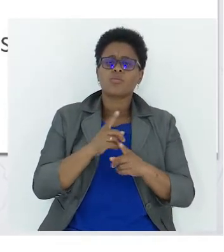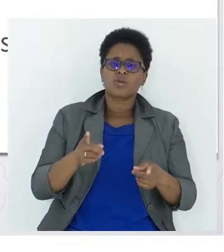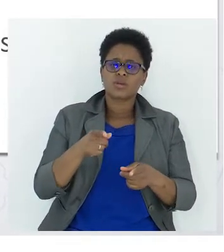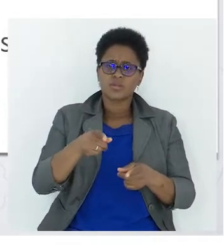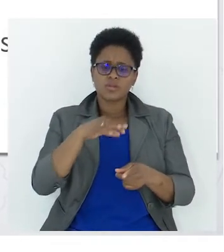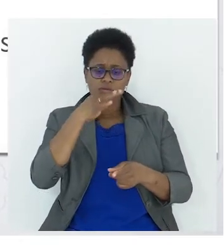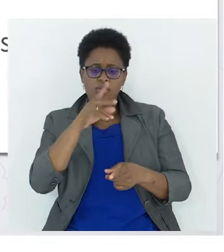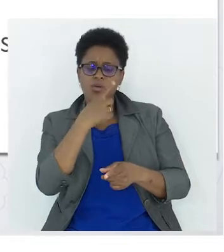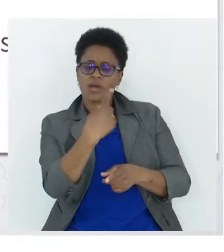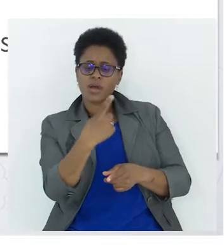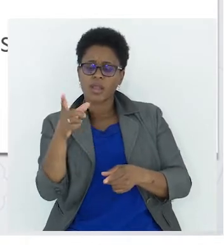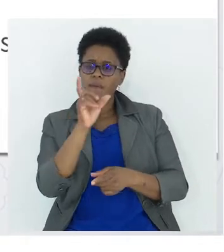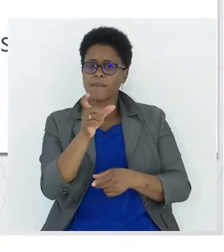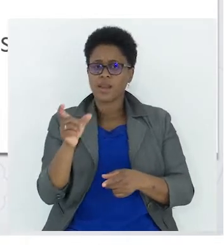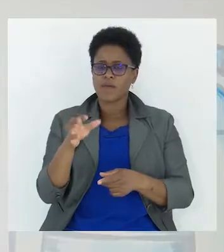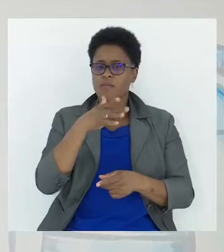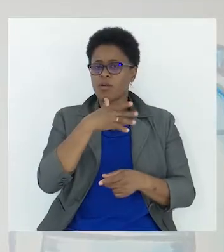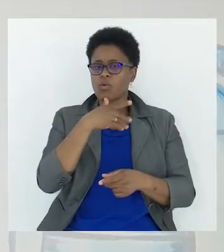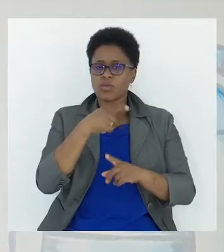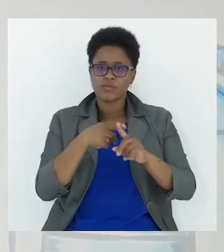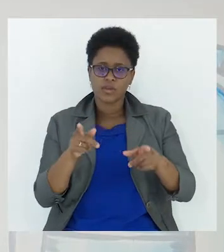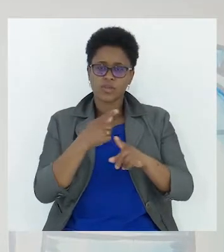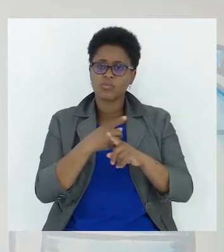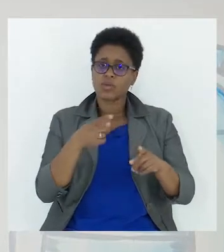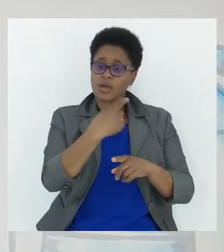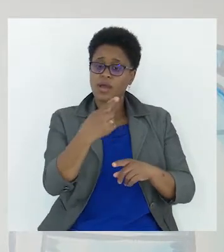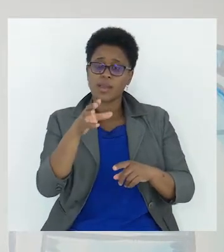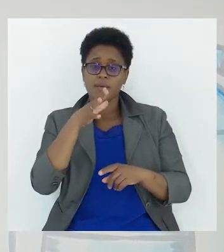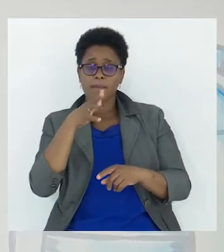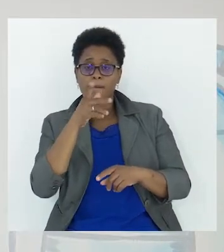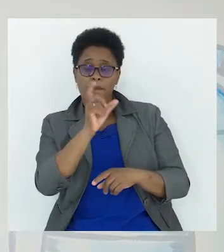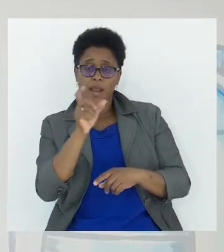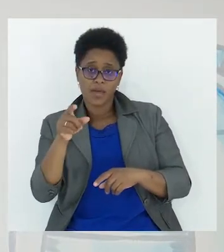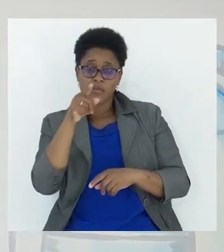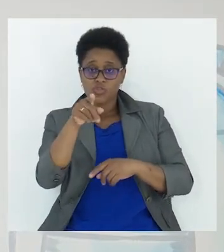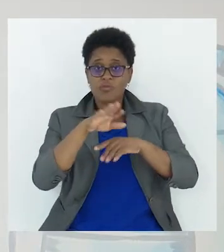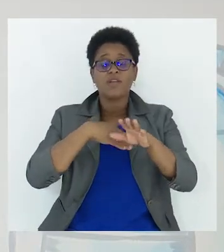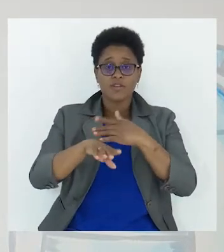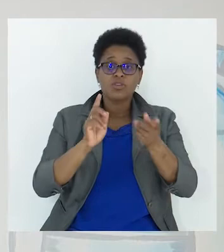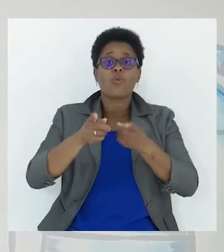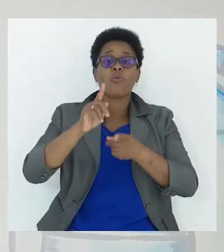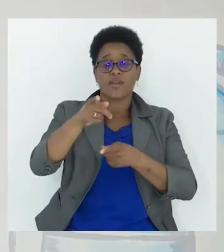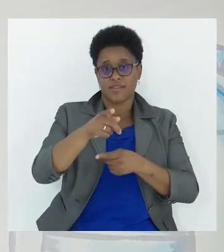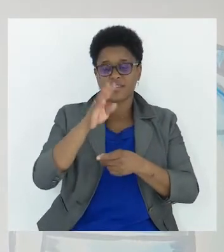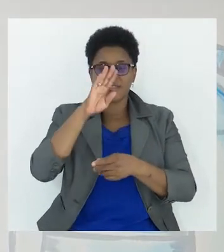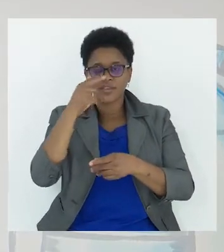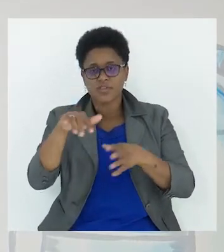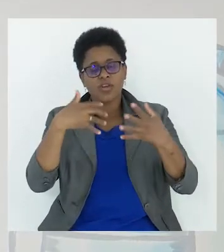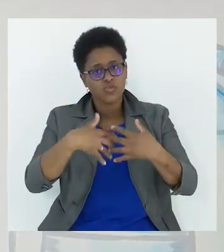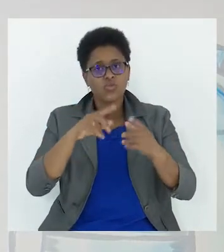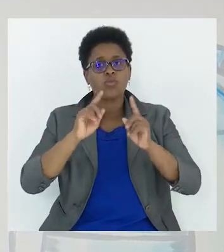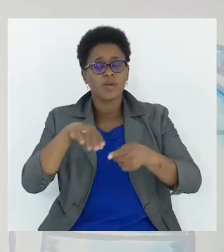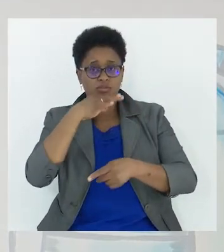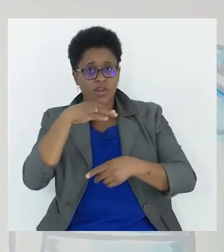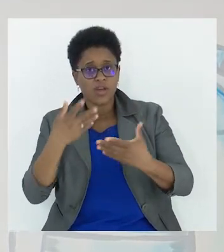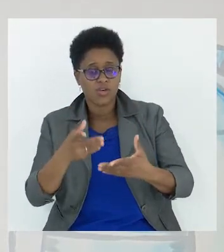cada palavra a uma cor diferente? Porque cada palavra tu vais fazer a sua análise morfológica. Se tiveres dúvidas, começa por aqui. Escreves as